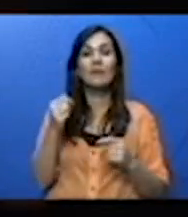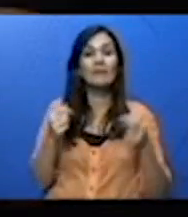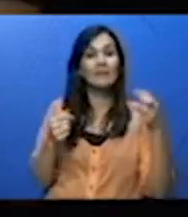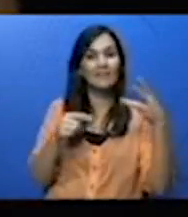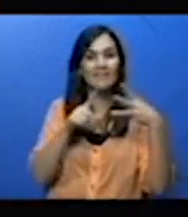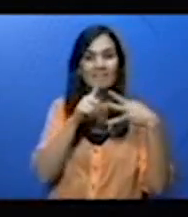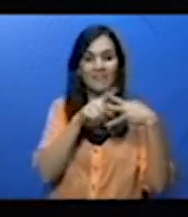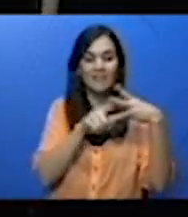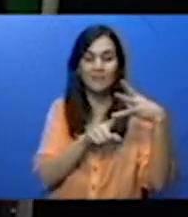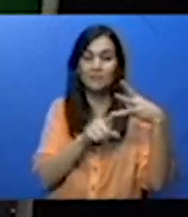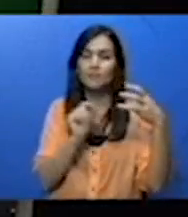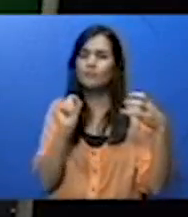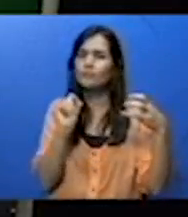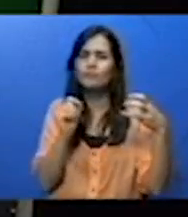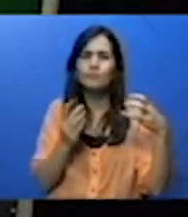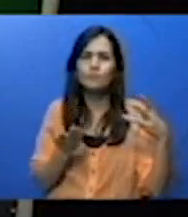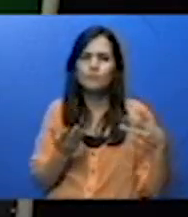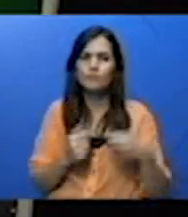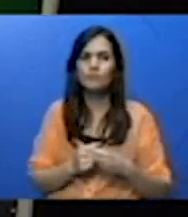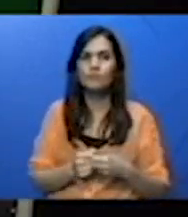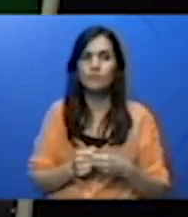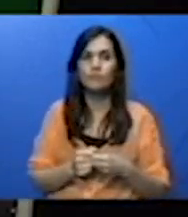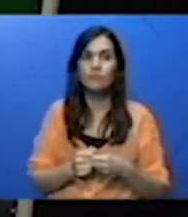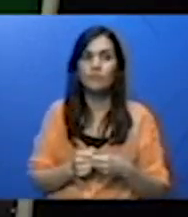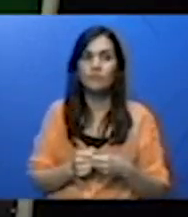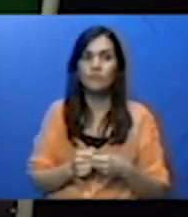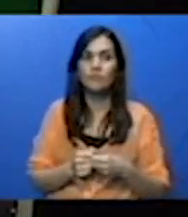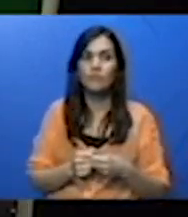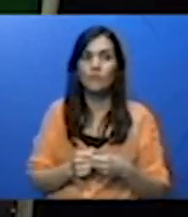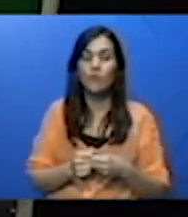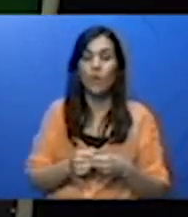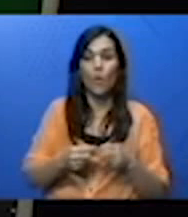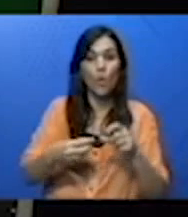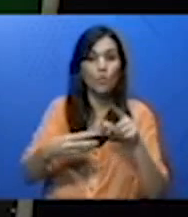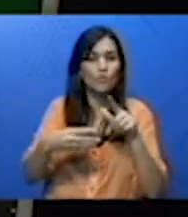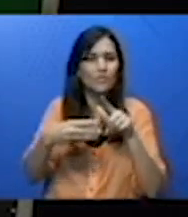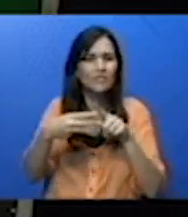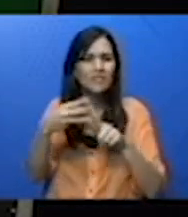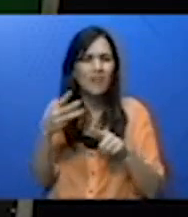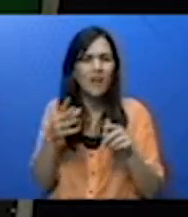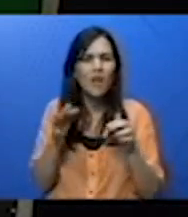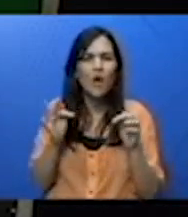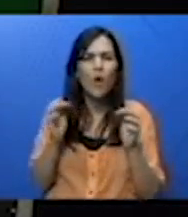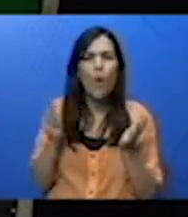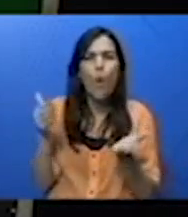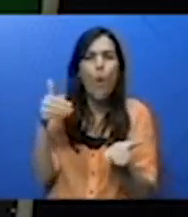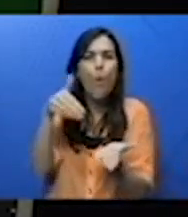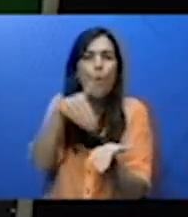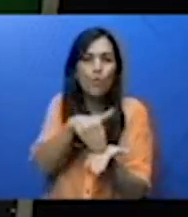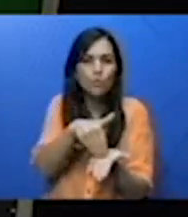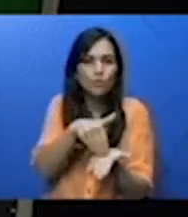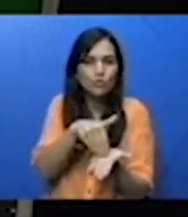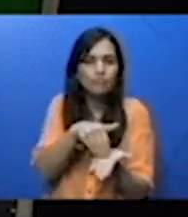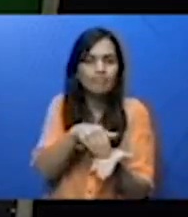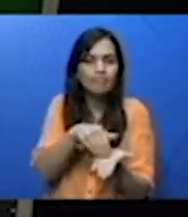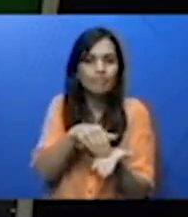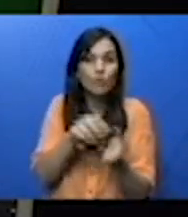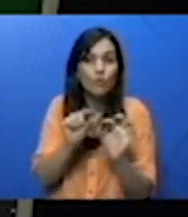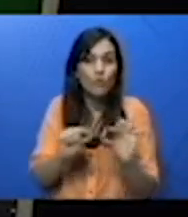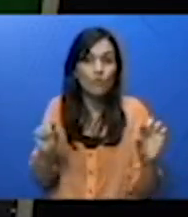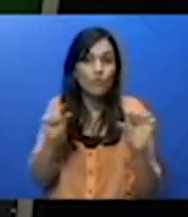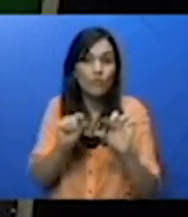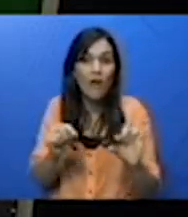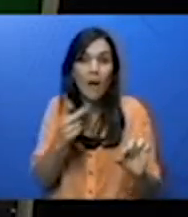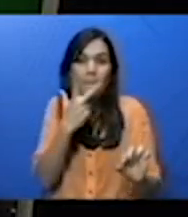Agora aqui, ó, três. Os três últimos versos de cada estrofe são muito parecidos. Lembra que eu chamei atenção